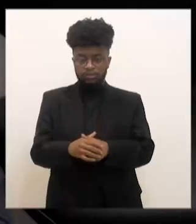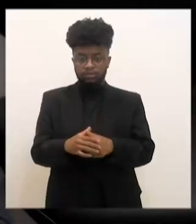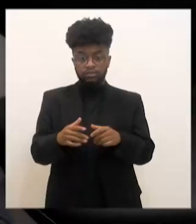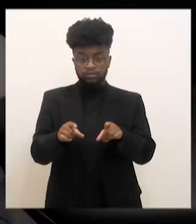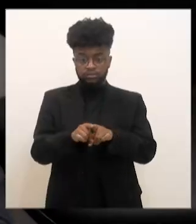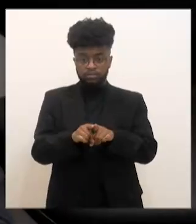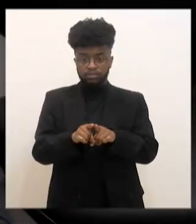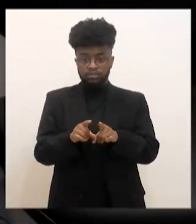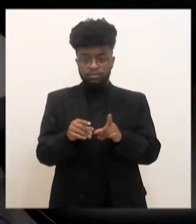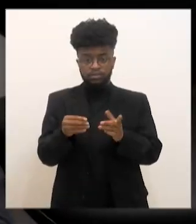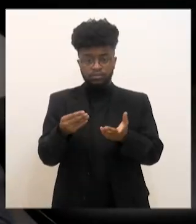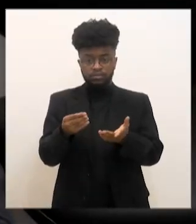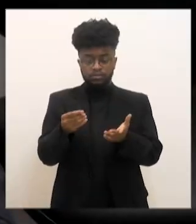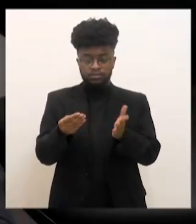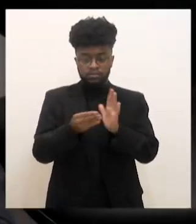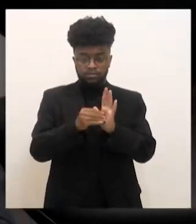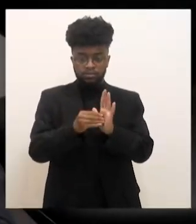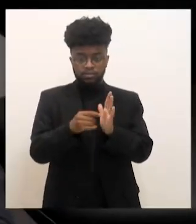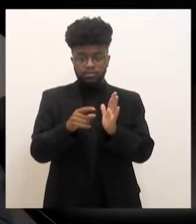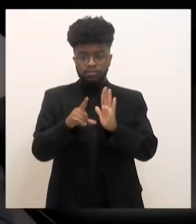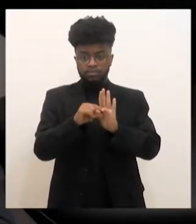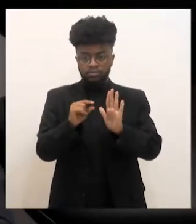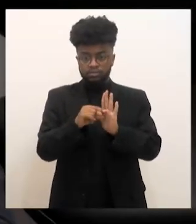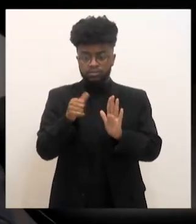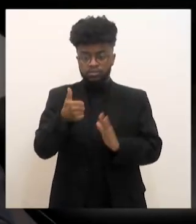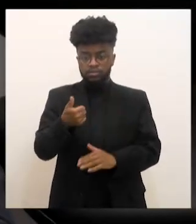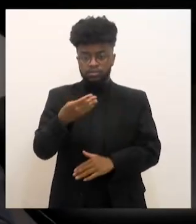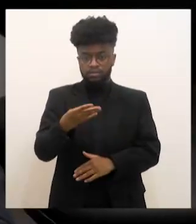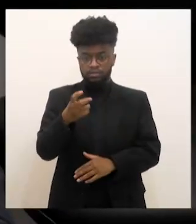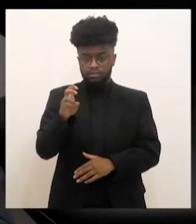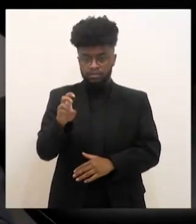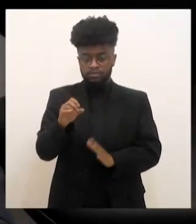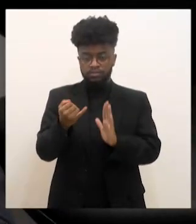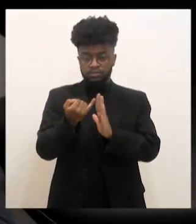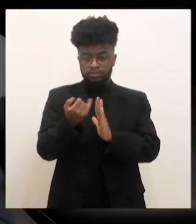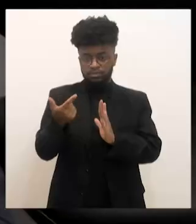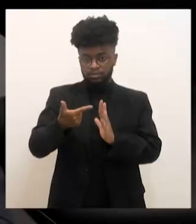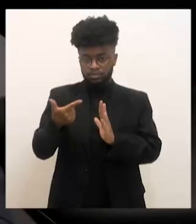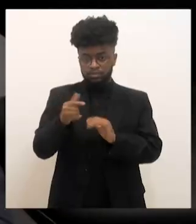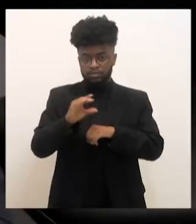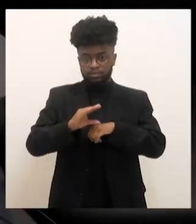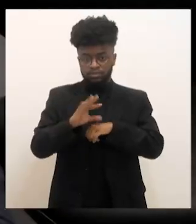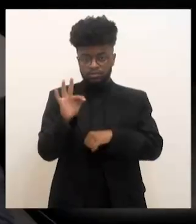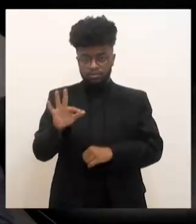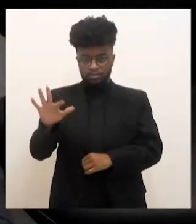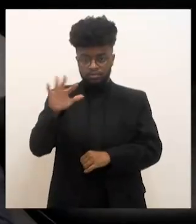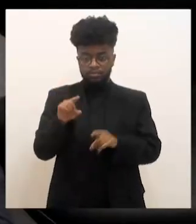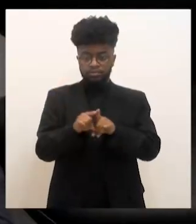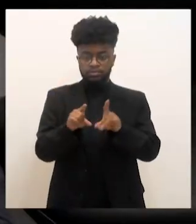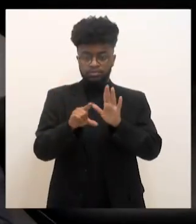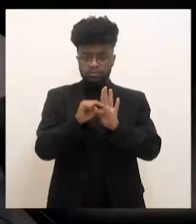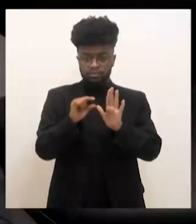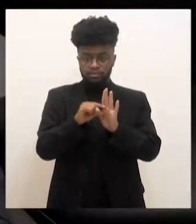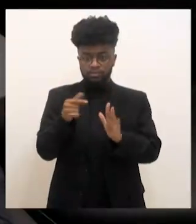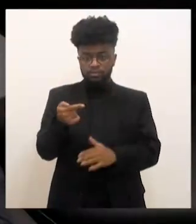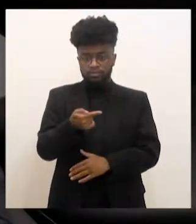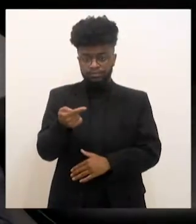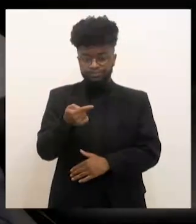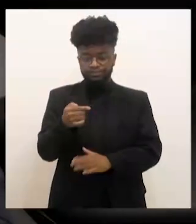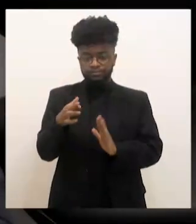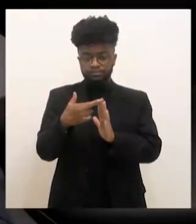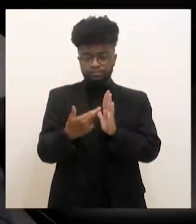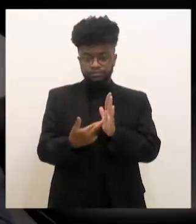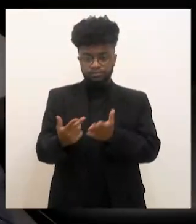exige nos termos do artigo 145, inciso 2 da Constituição Federal e artigo 77 do Código